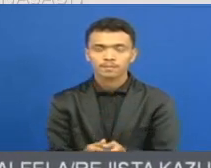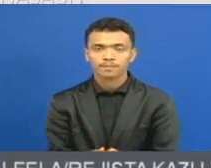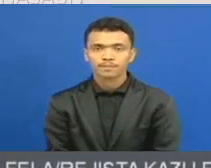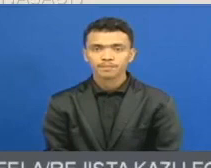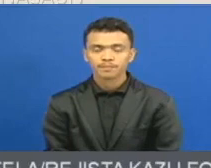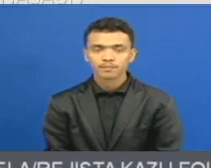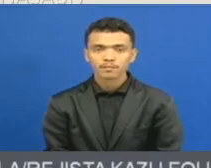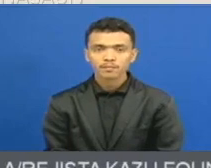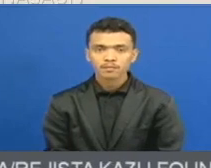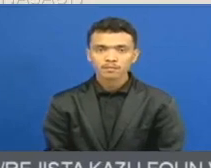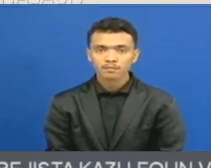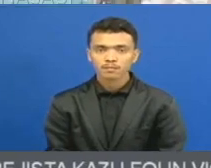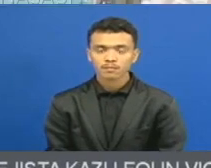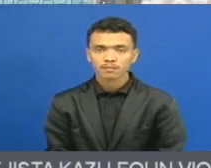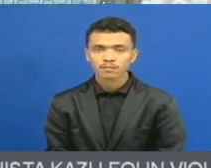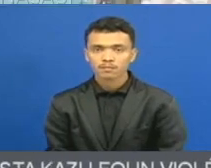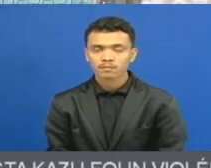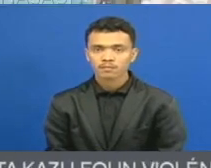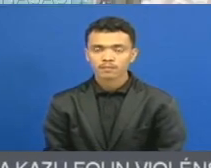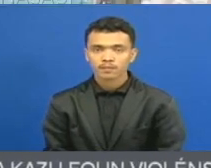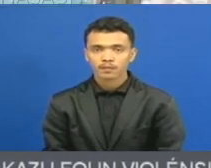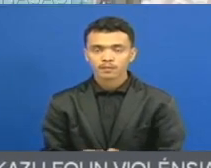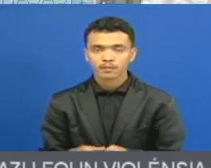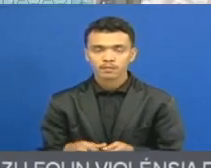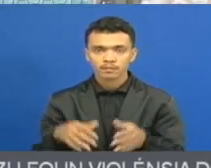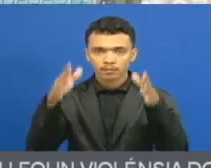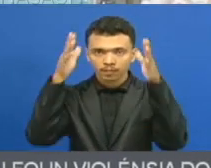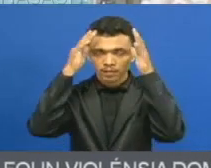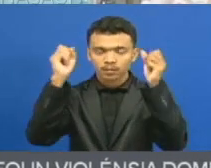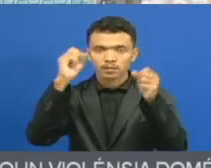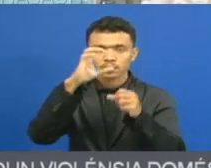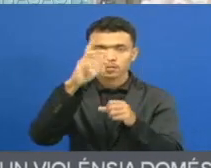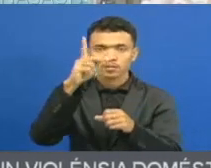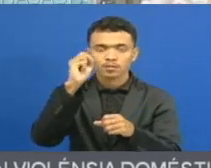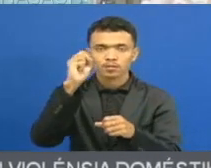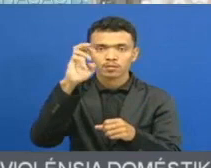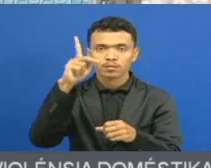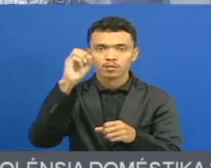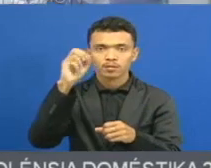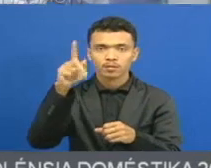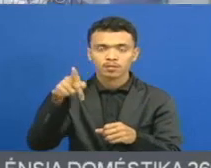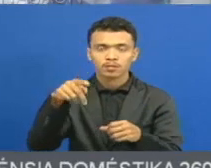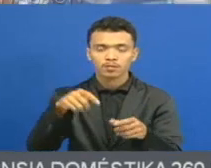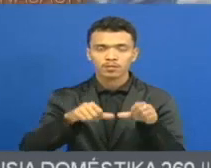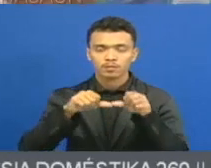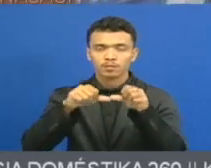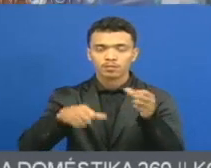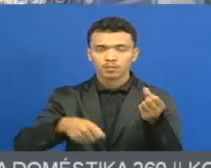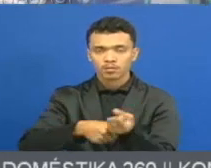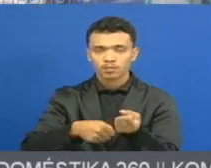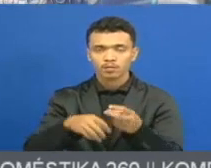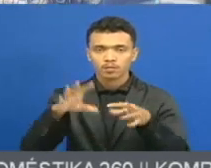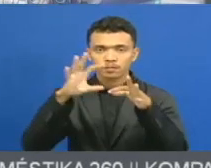maka members ni bel hetang. Presidente Confederação Nacional Cooperativa Timor-Leste continua motiva membro o